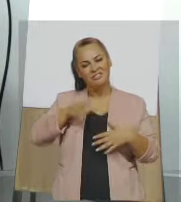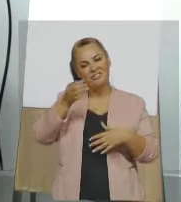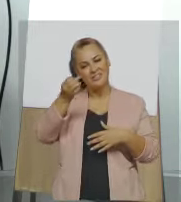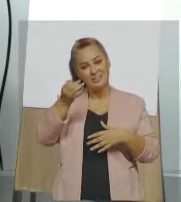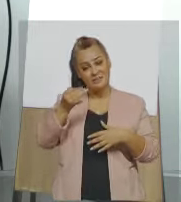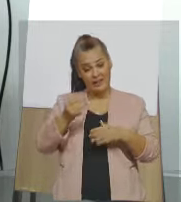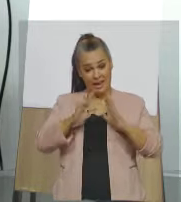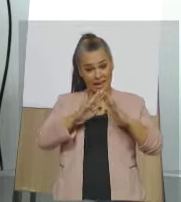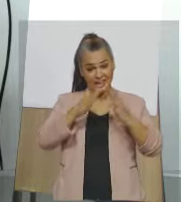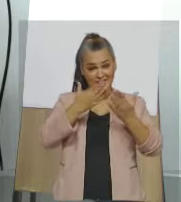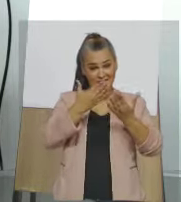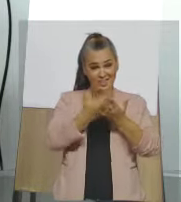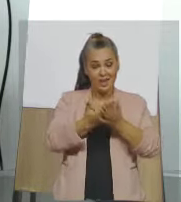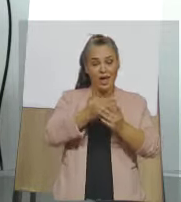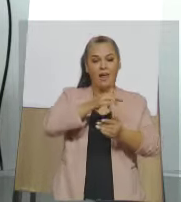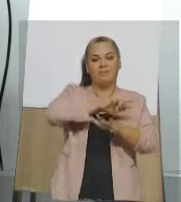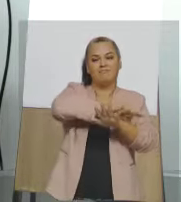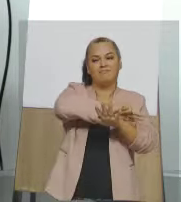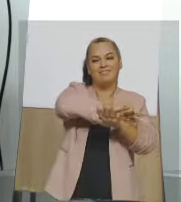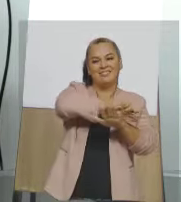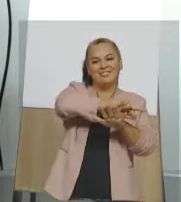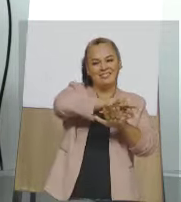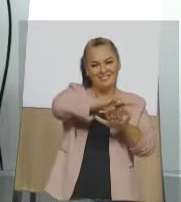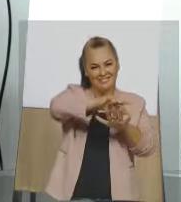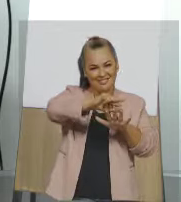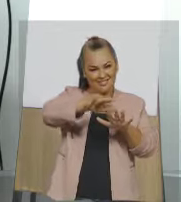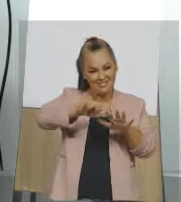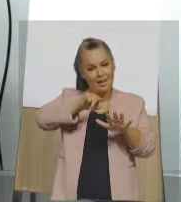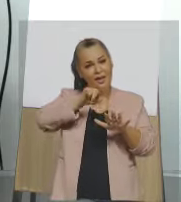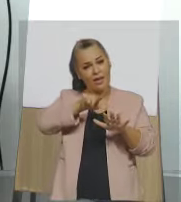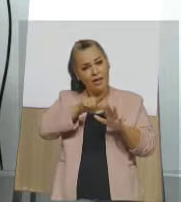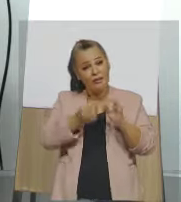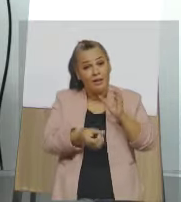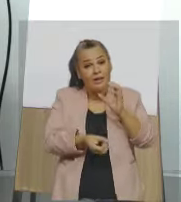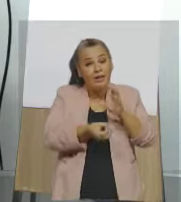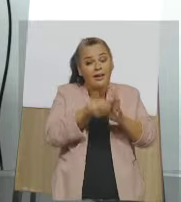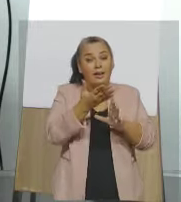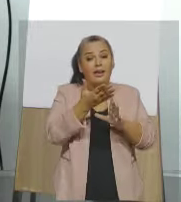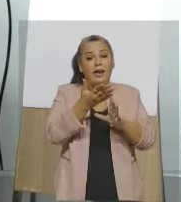vem justamente da ideia de que ela é feita para todos